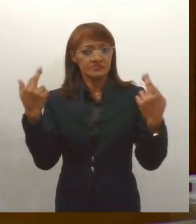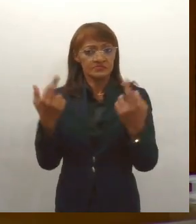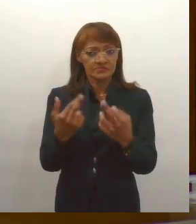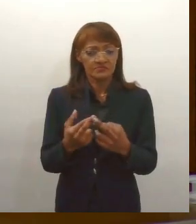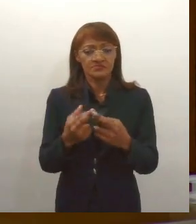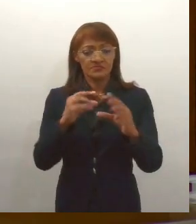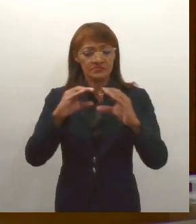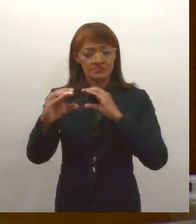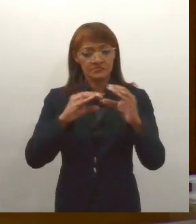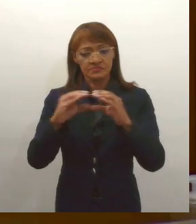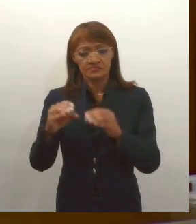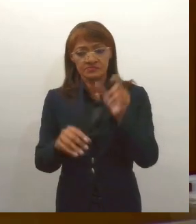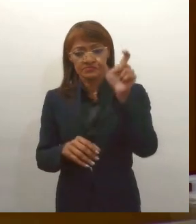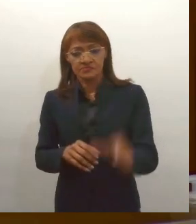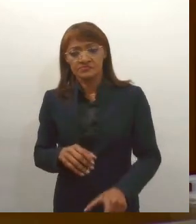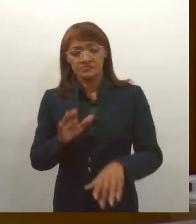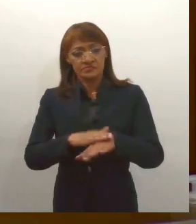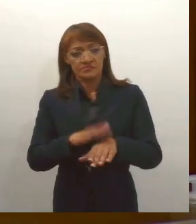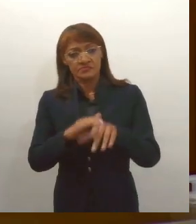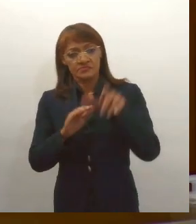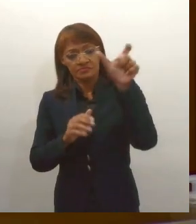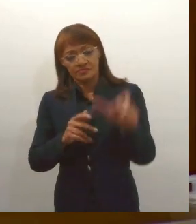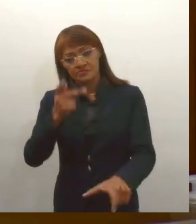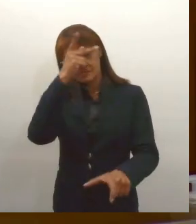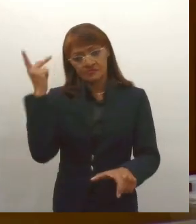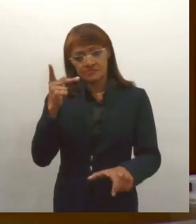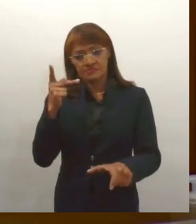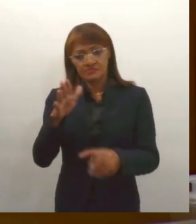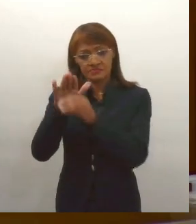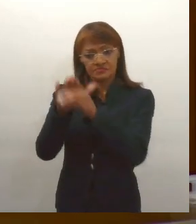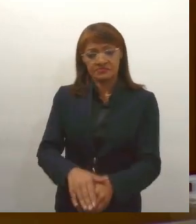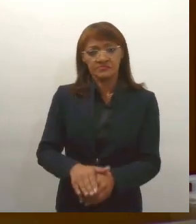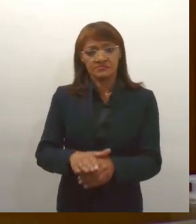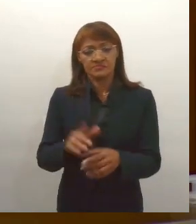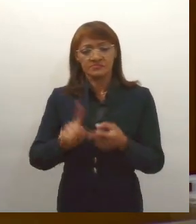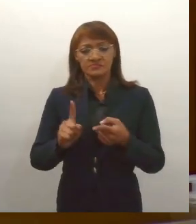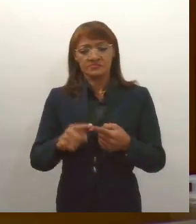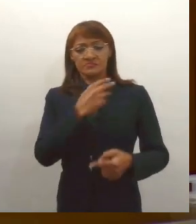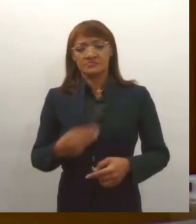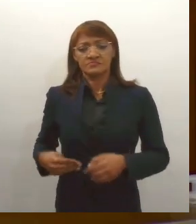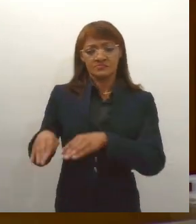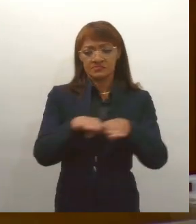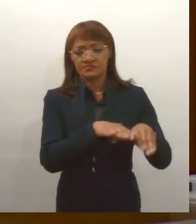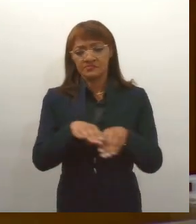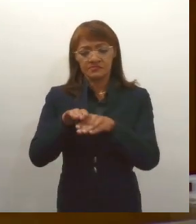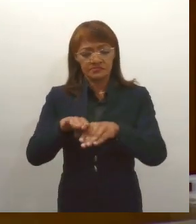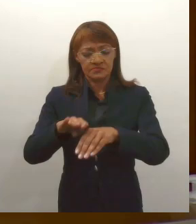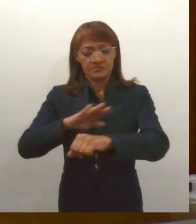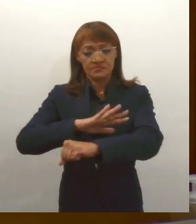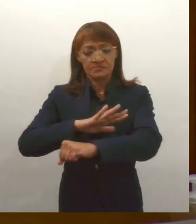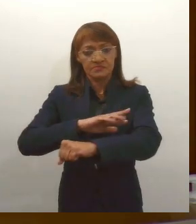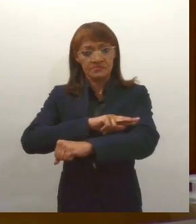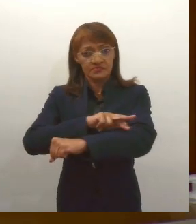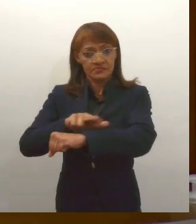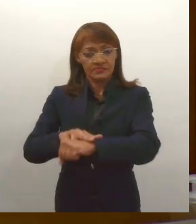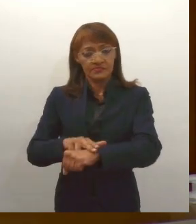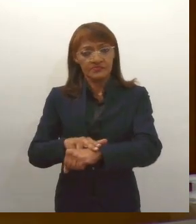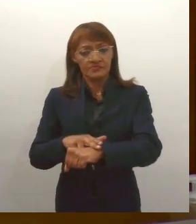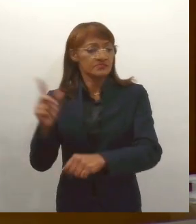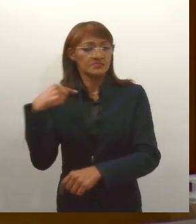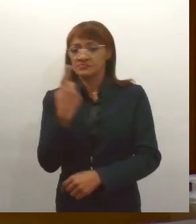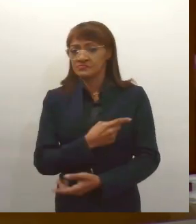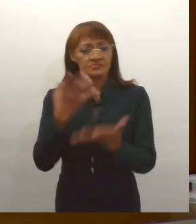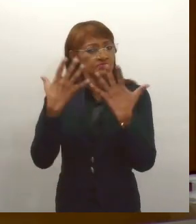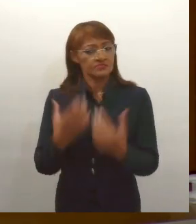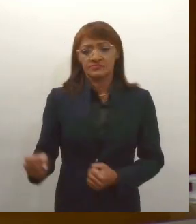ofensa contra a minista da Igualdade racial e nós não podemos tolerar esse tipo de